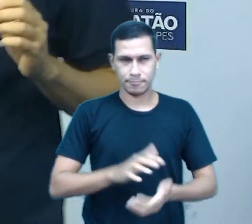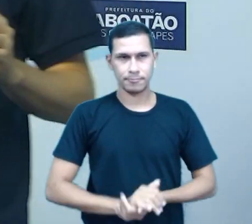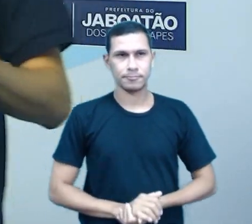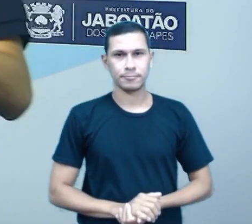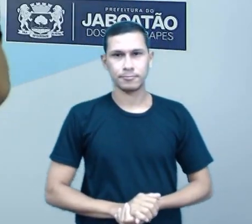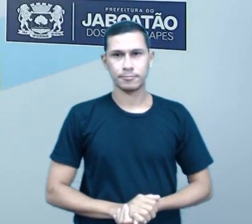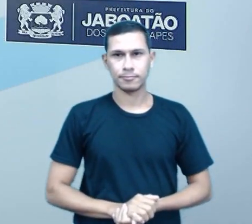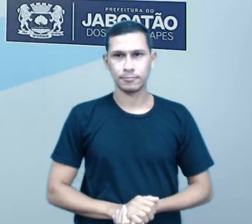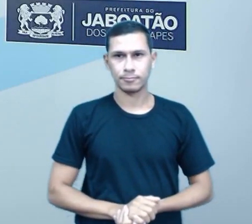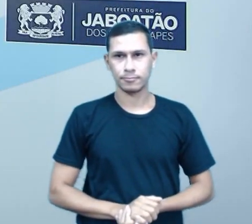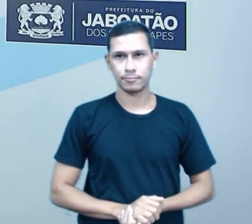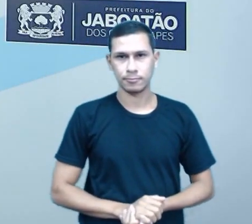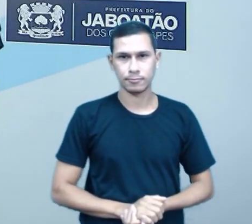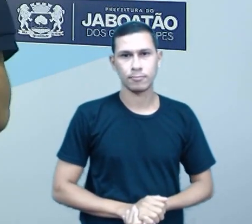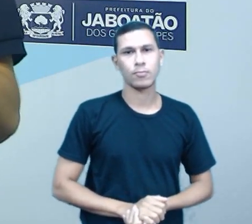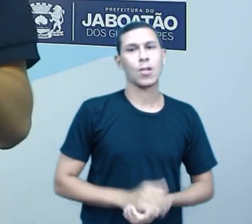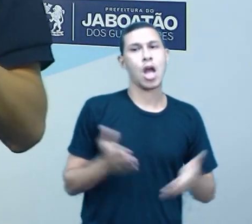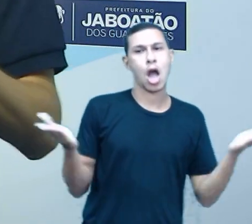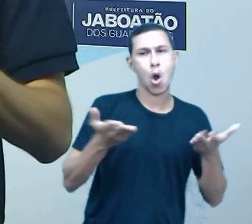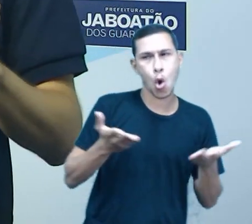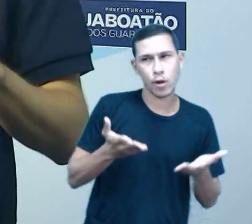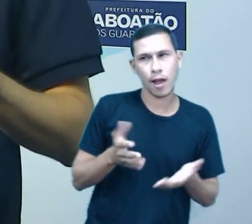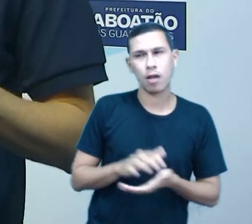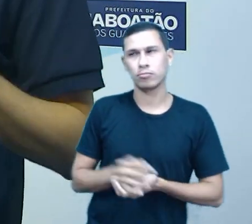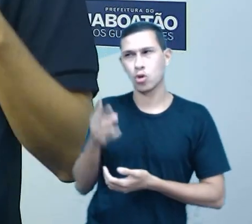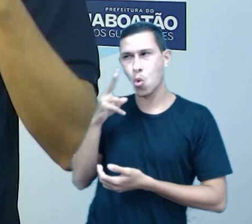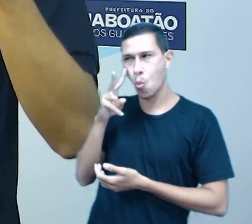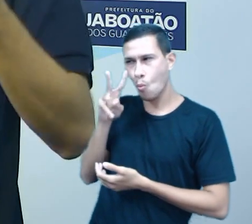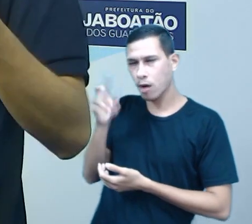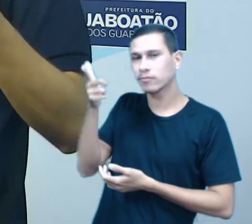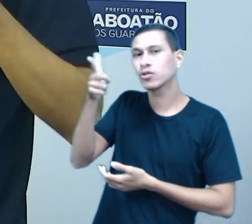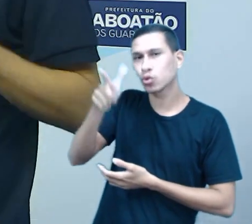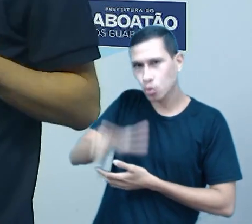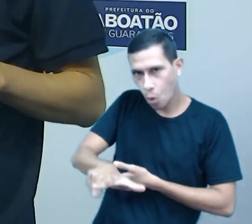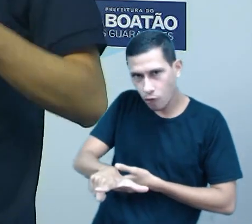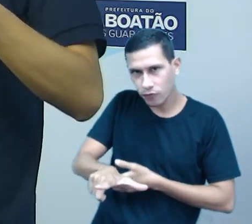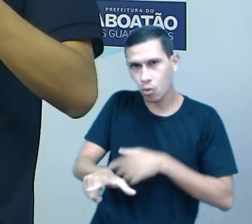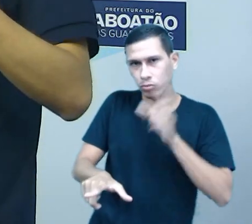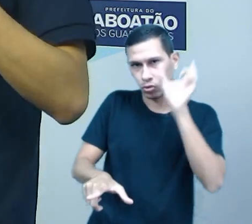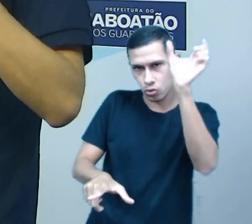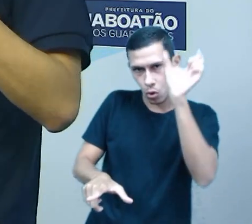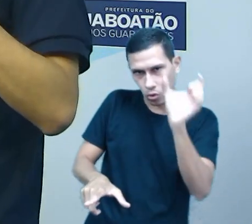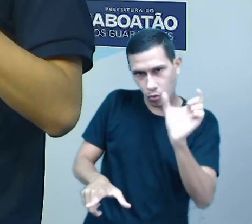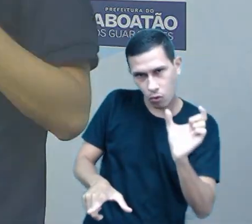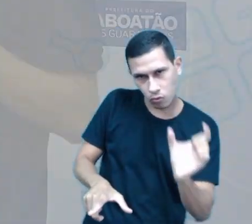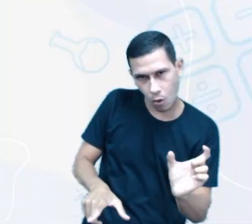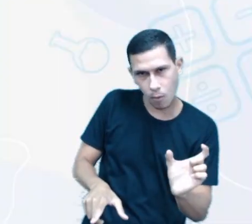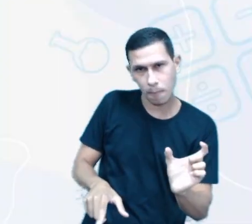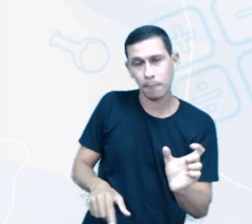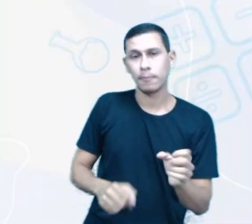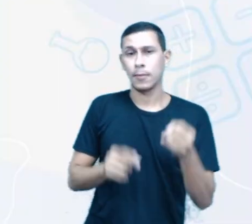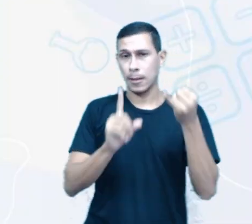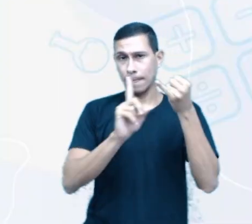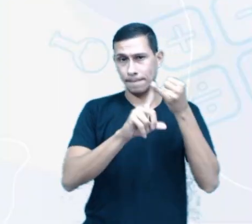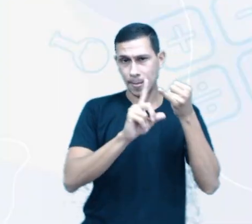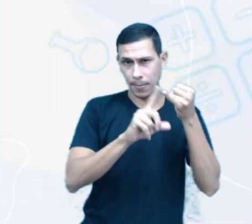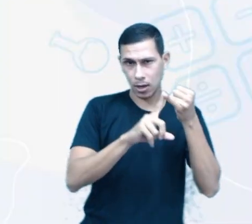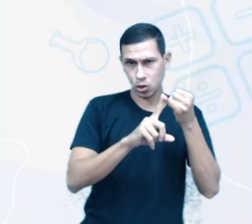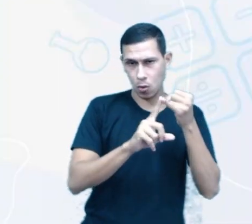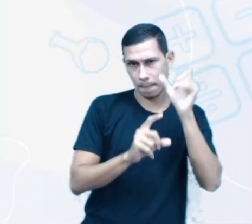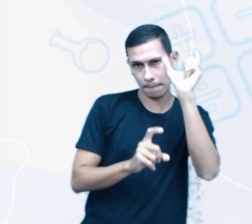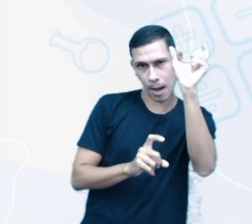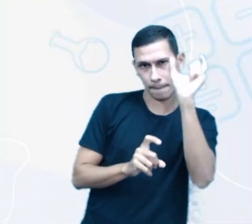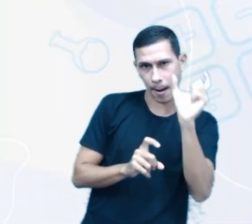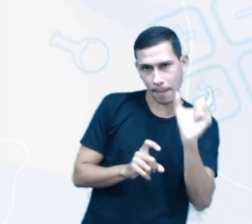seguinte, vamos revisar alguns contextos, tá? Alguns conceitos, perdão. Então, ó, o primeiro conceito a ser revisado é o conceito